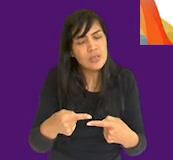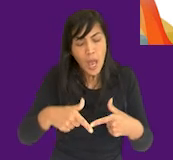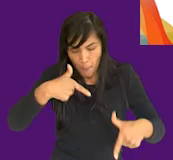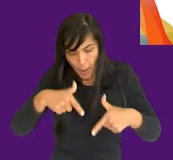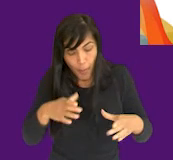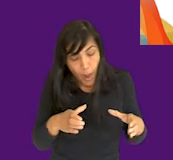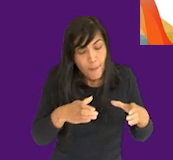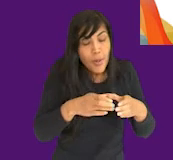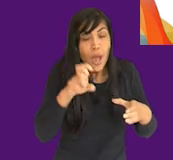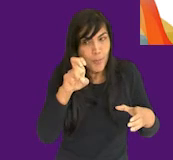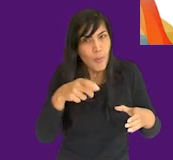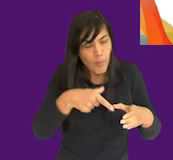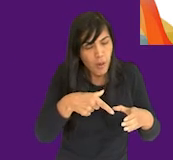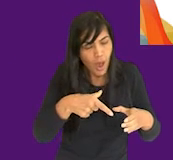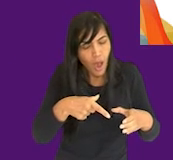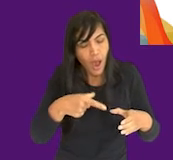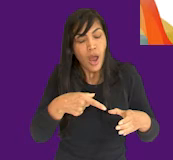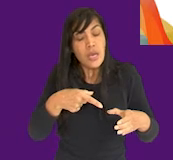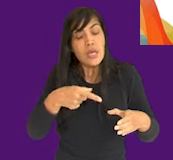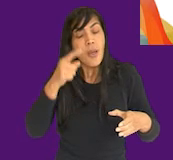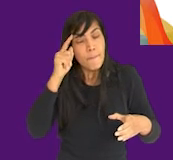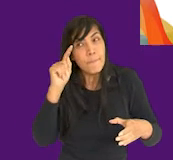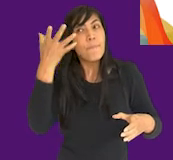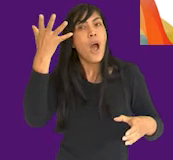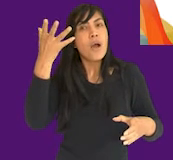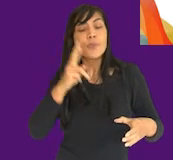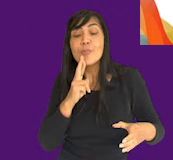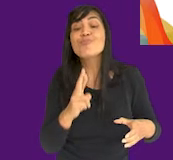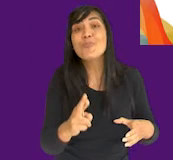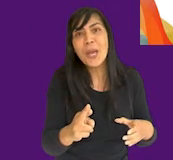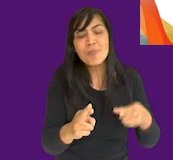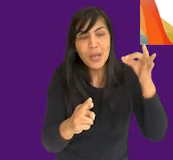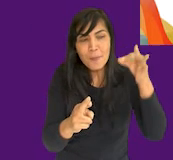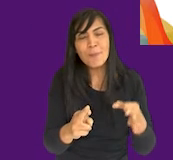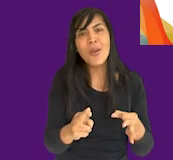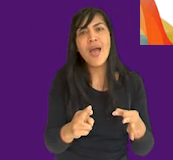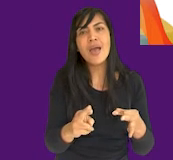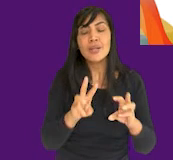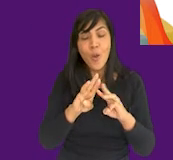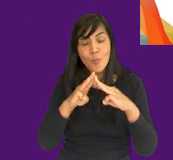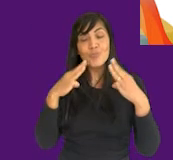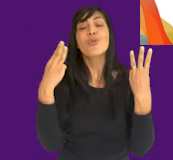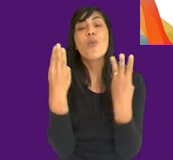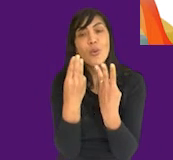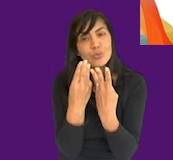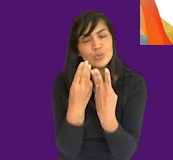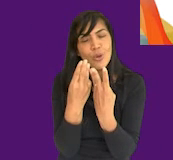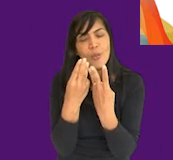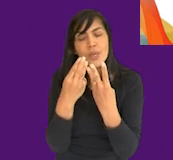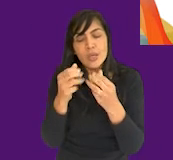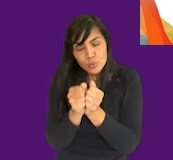cinco equipes vou trabalhar conjuntamente para poder chegar a essa respostas através dos workshops de